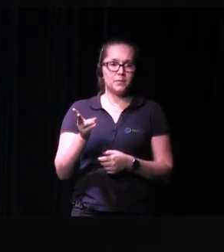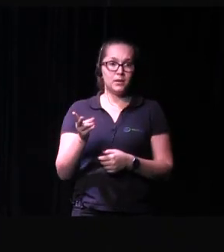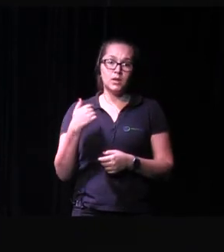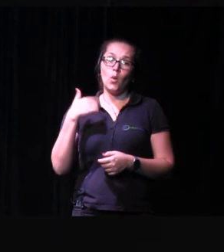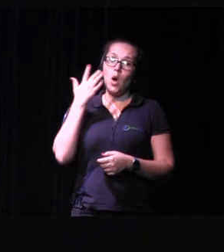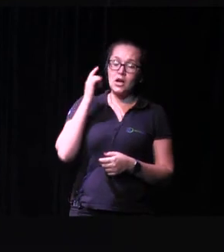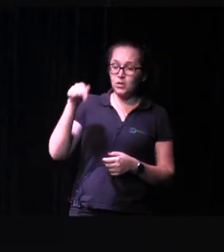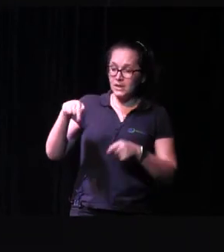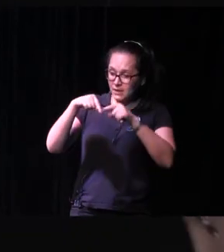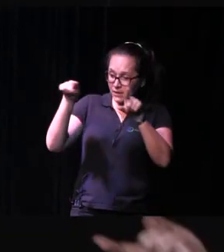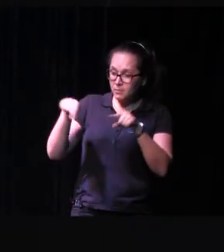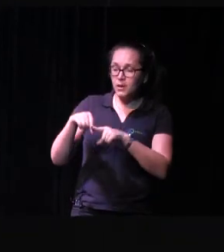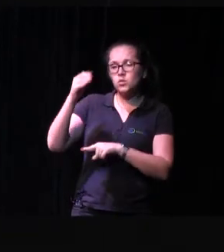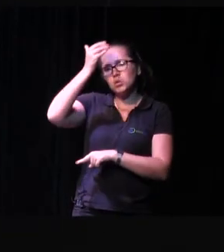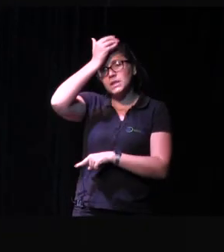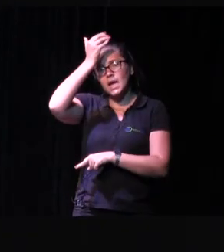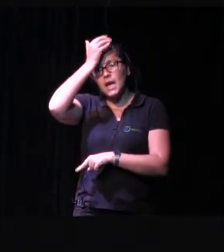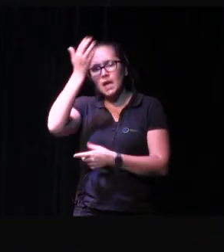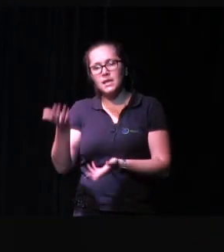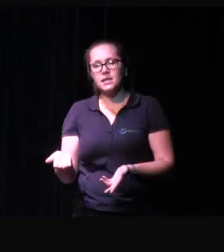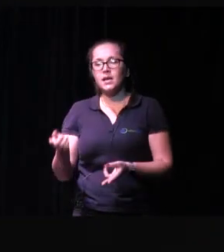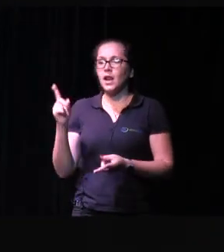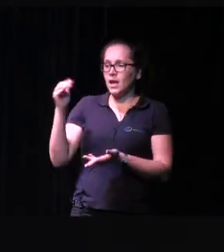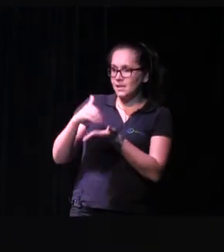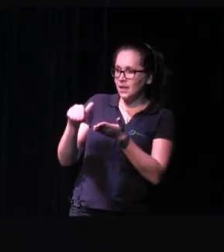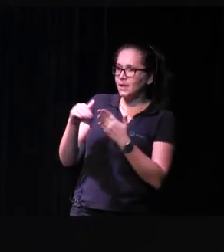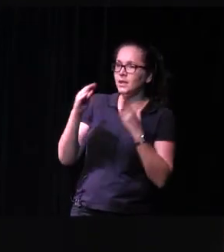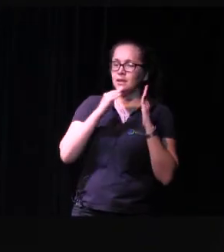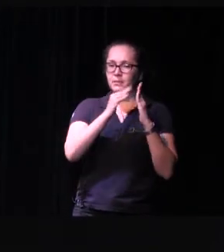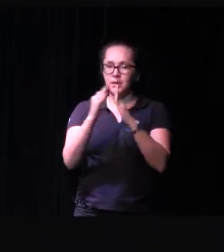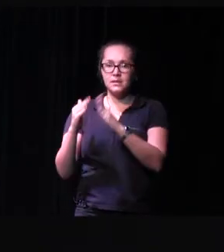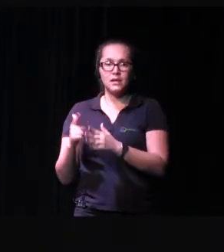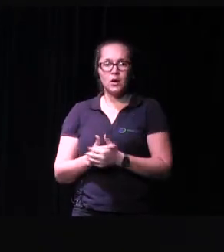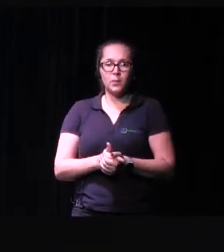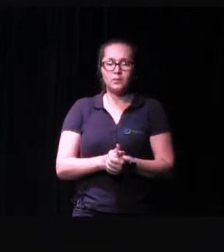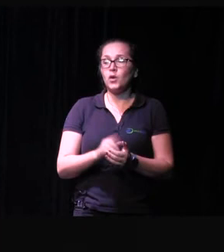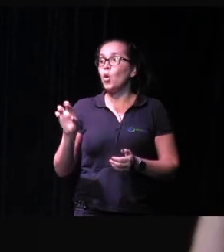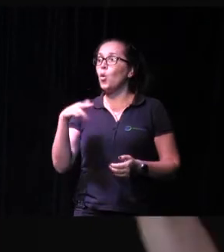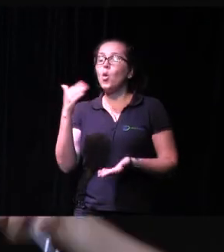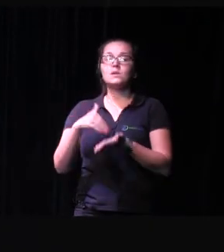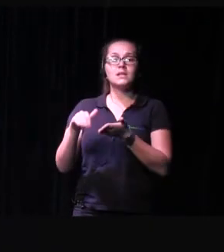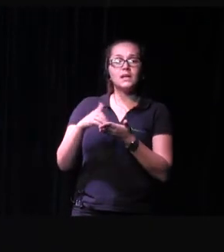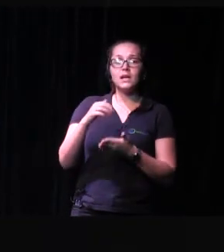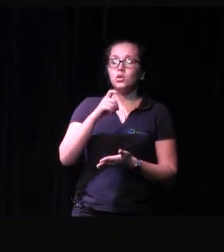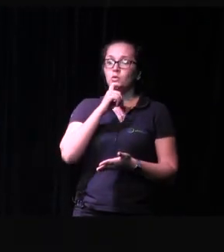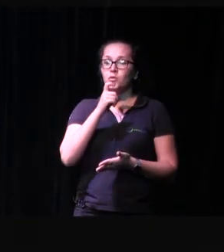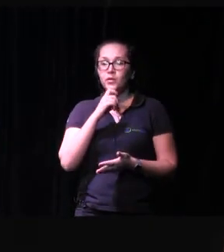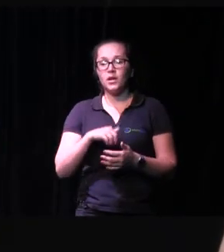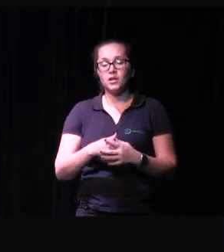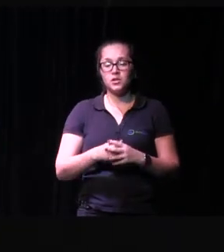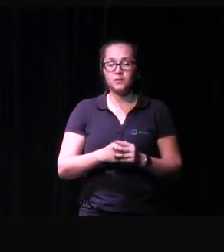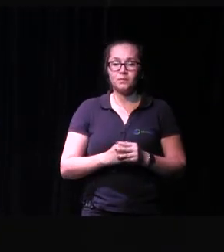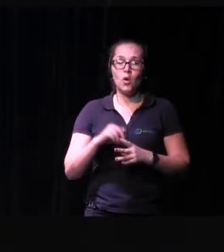sempre. Então, esse espaço aqui, o SESC, a Secretaria da Habitação ou a Secretaria do Verde